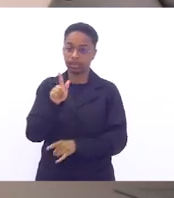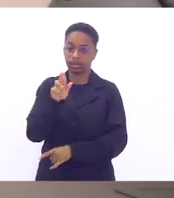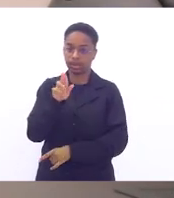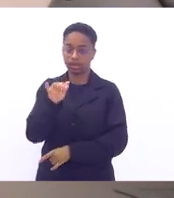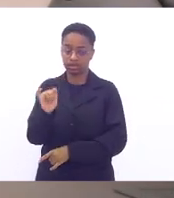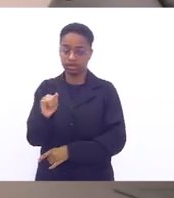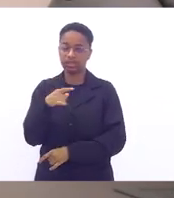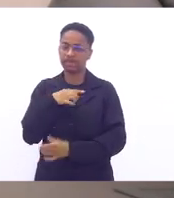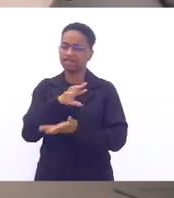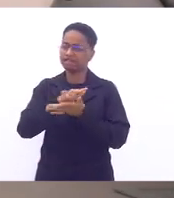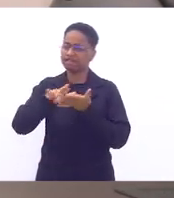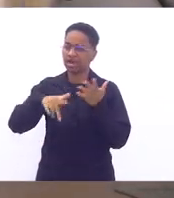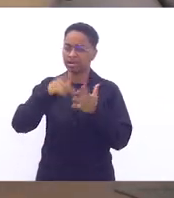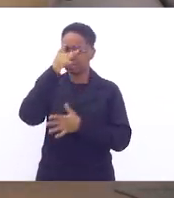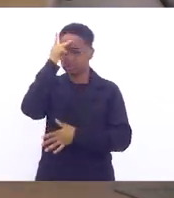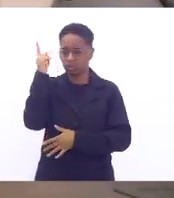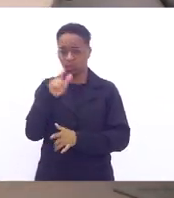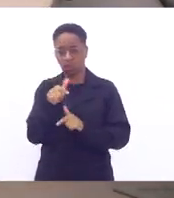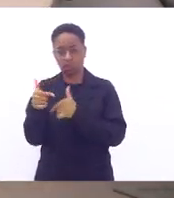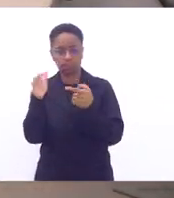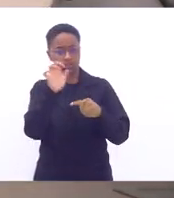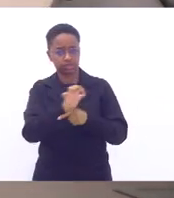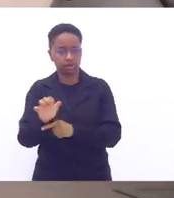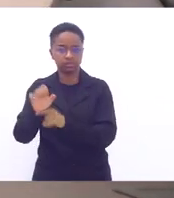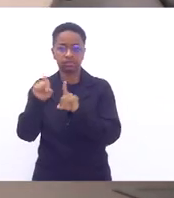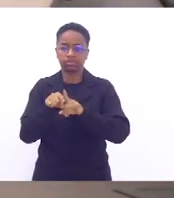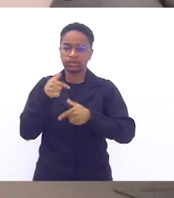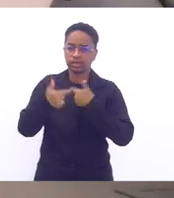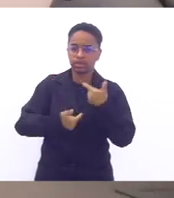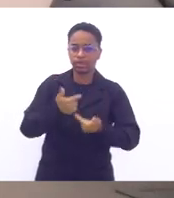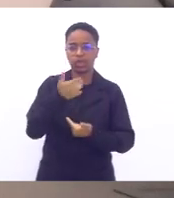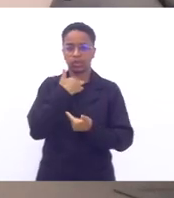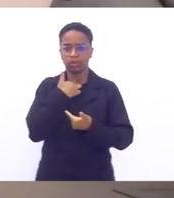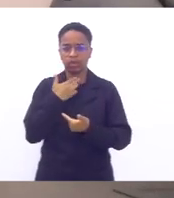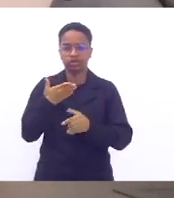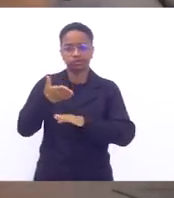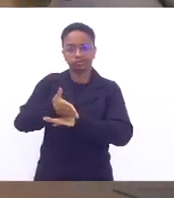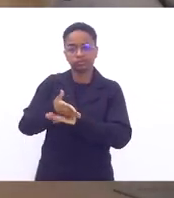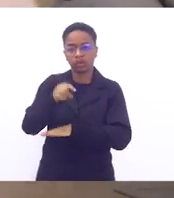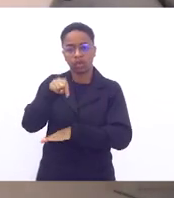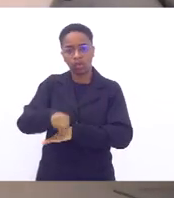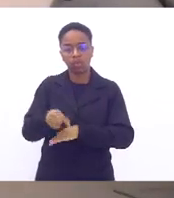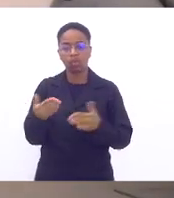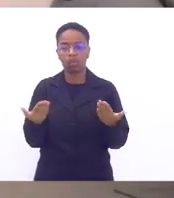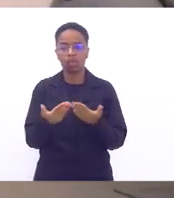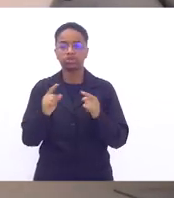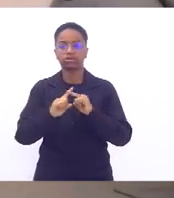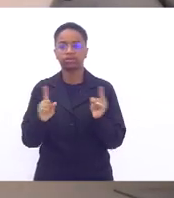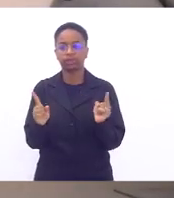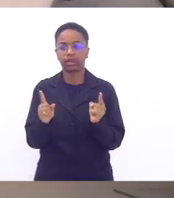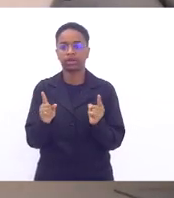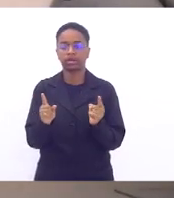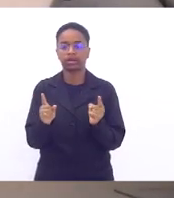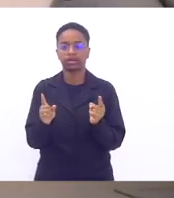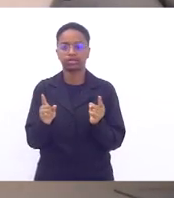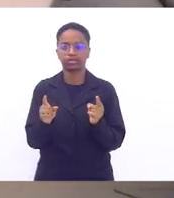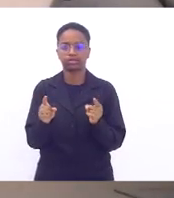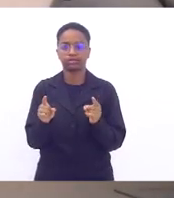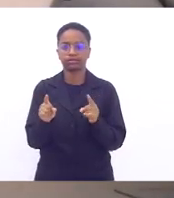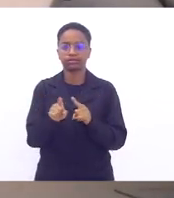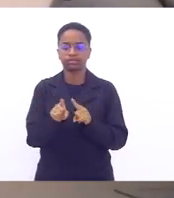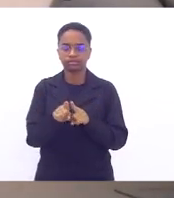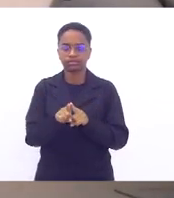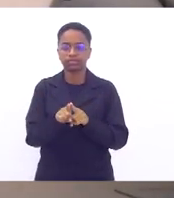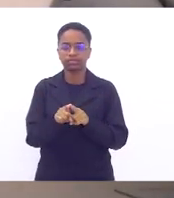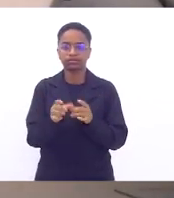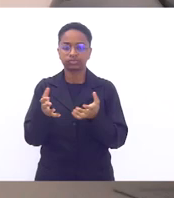de pessoas de outros estados de pessoas que trabalham que não poderiam estar aqui presente mas que deram fizeram